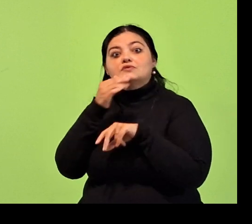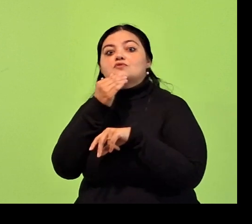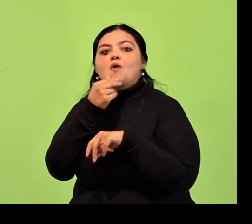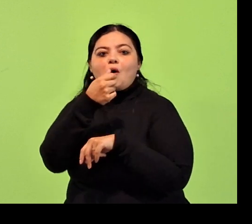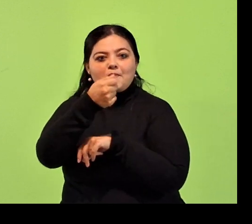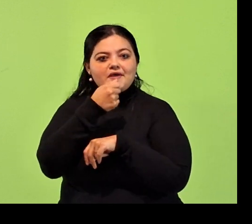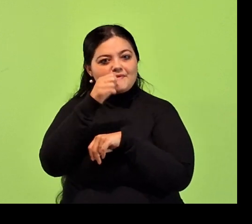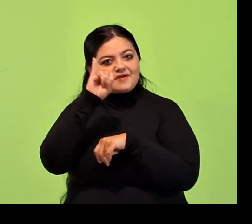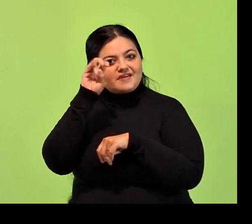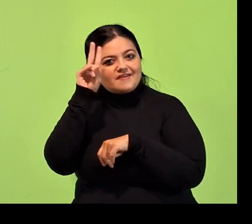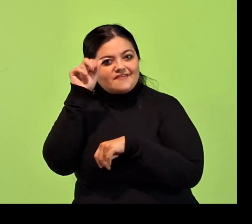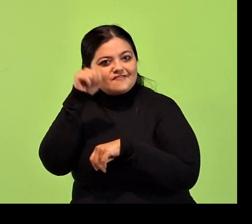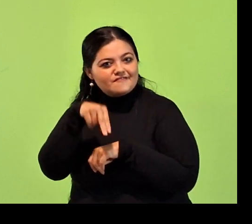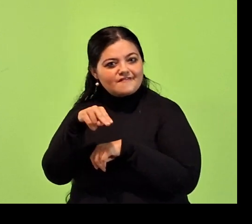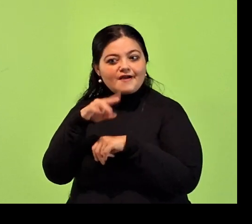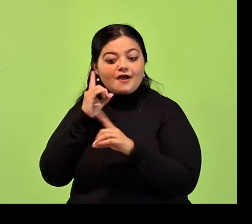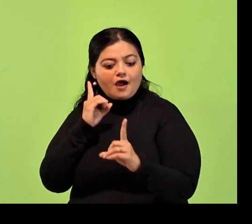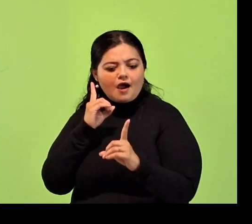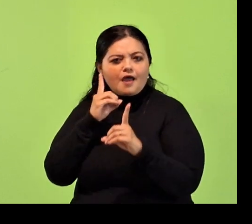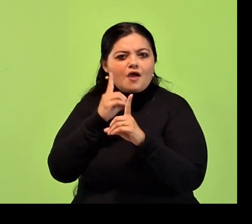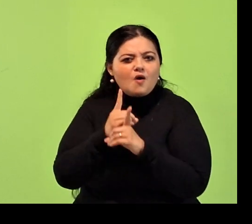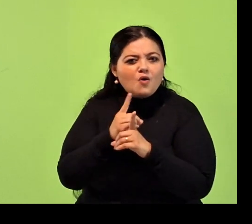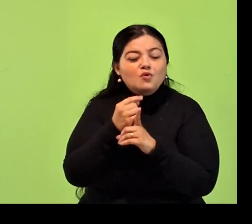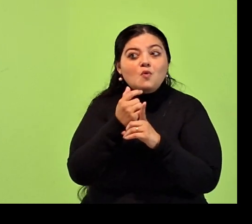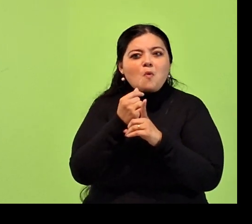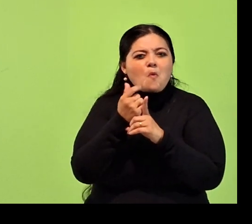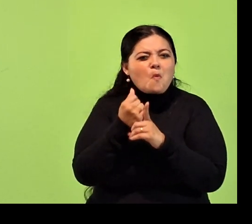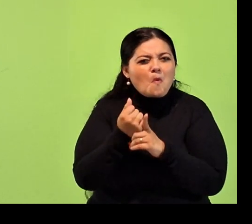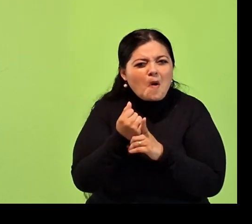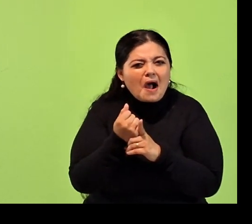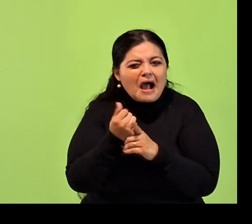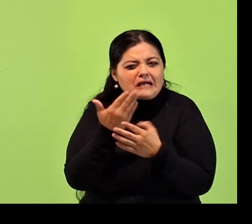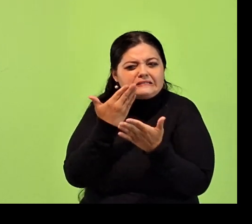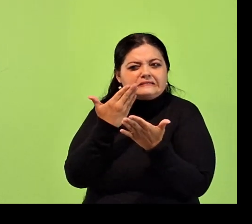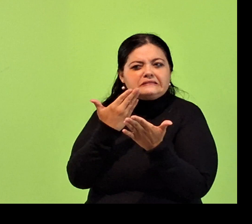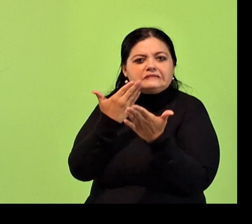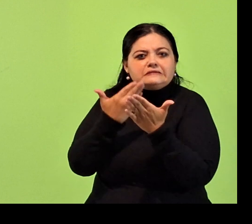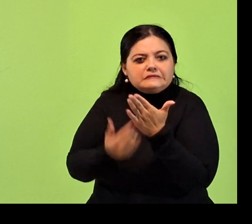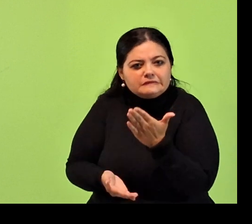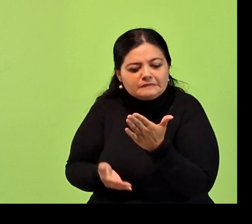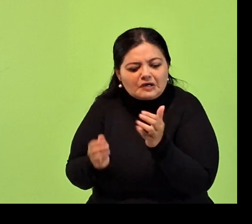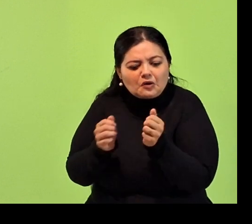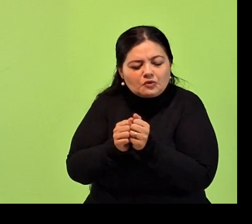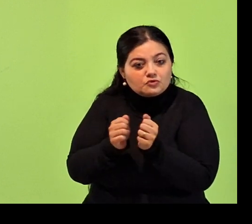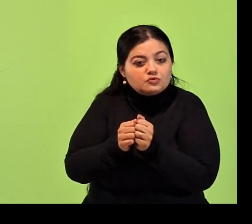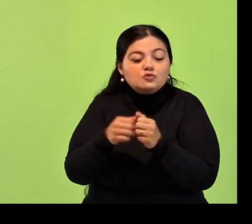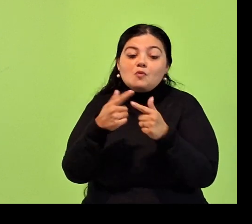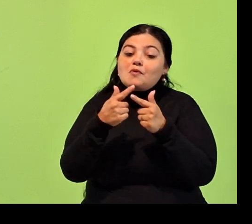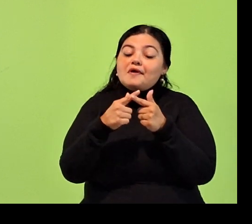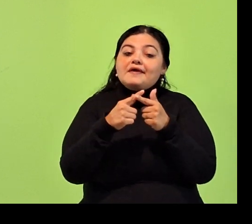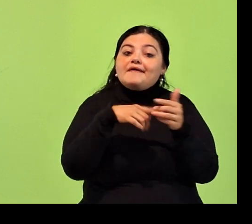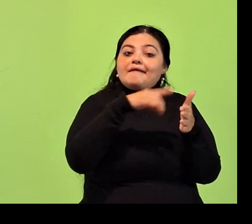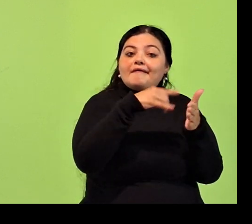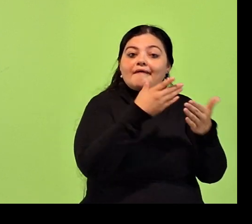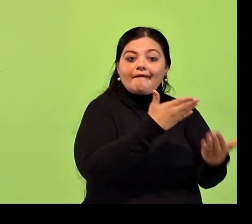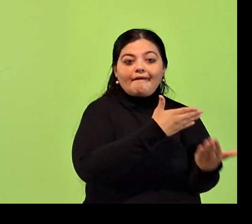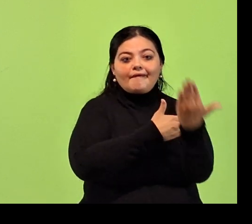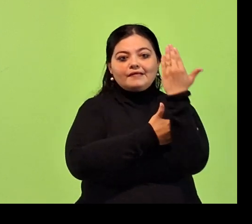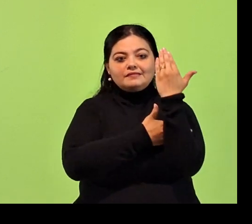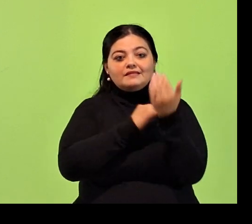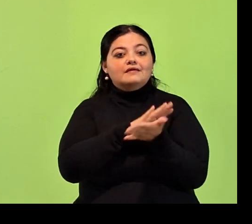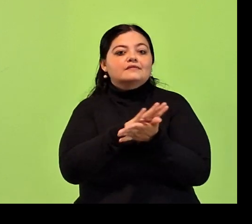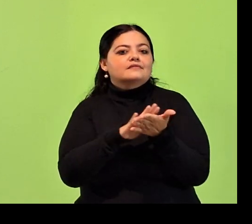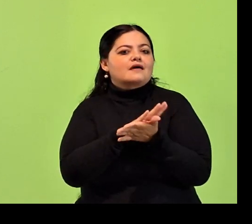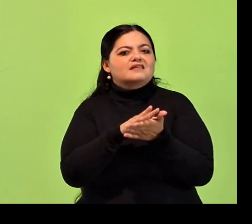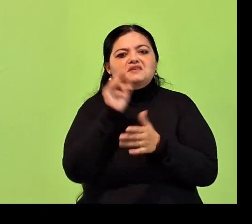encontrar, apodrecendo em um acervo. Algo que não estava documentado, algo que ninguém sabia